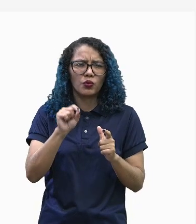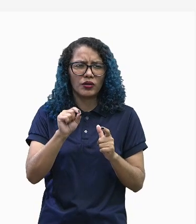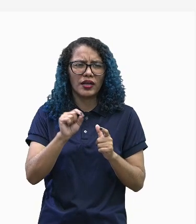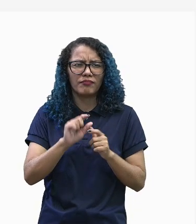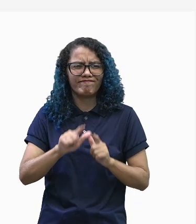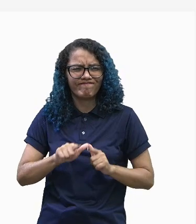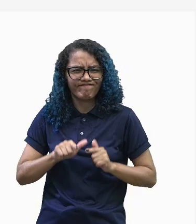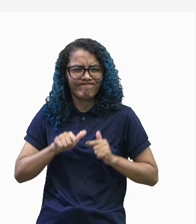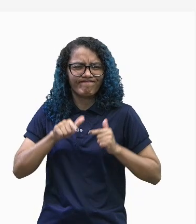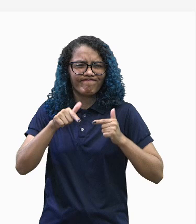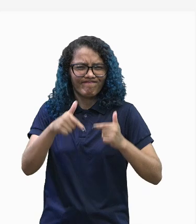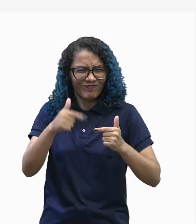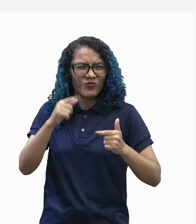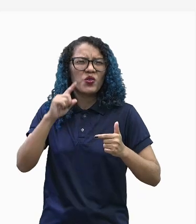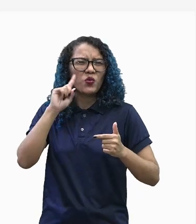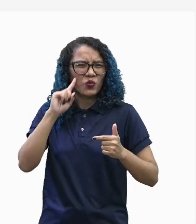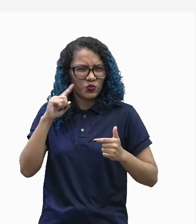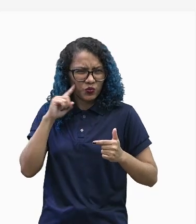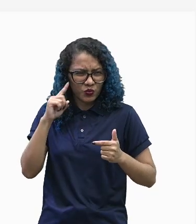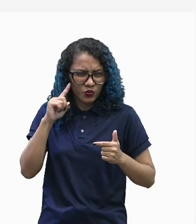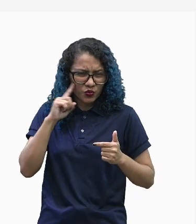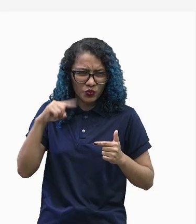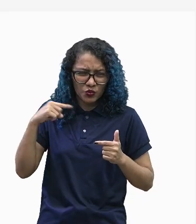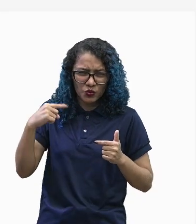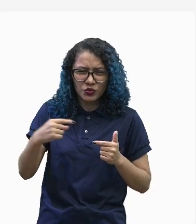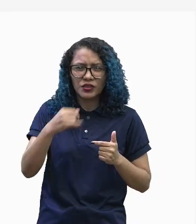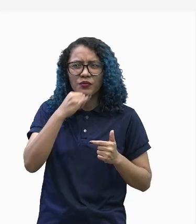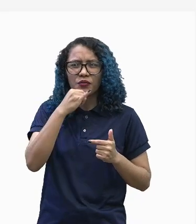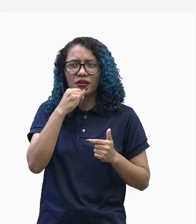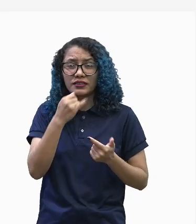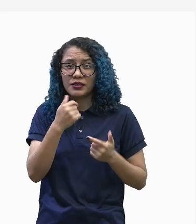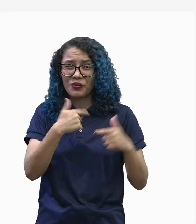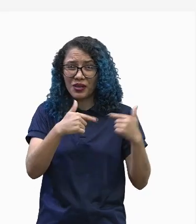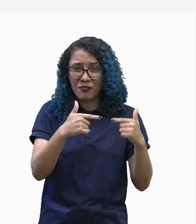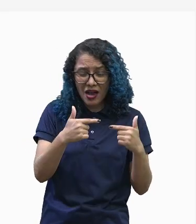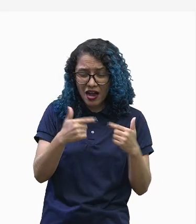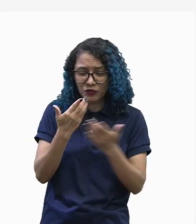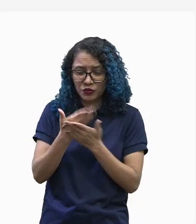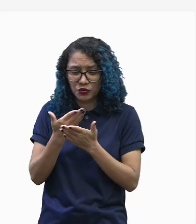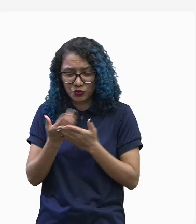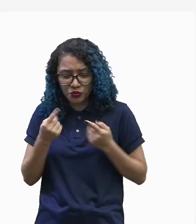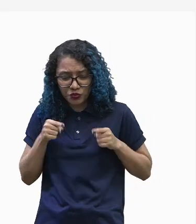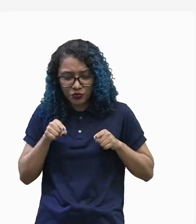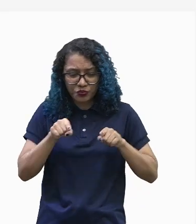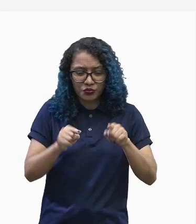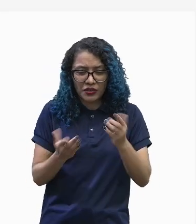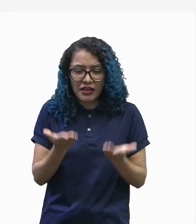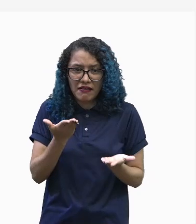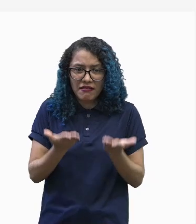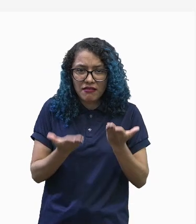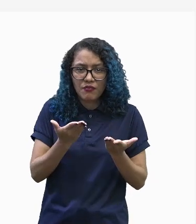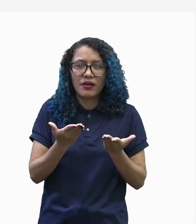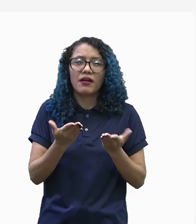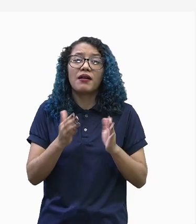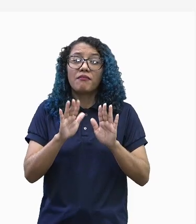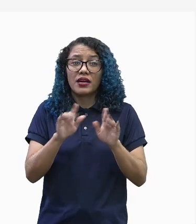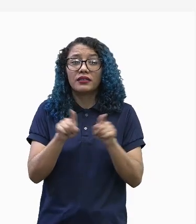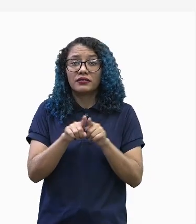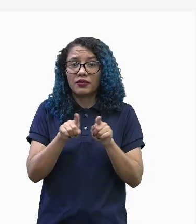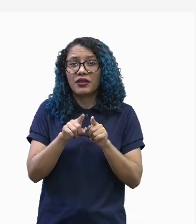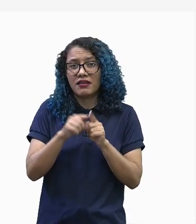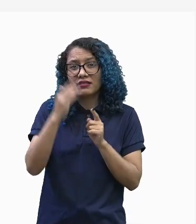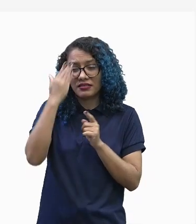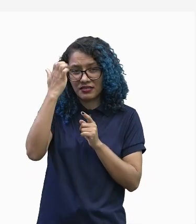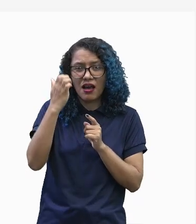enfrentam desafios diários, como conciliar trabalho e estudo, mas reconhecem